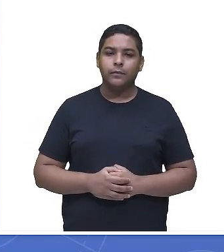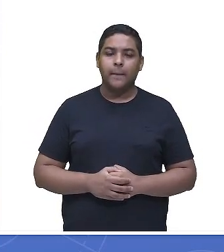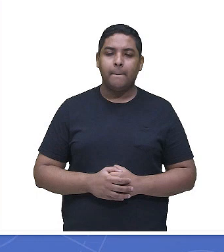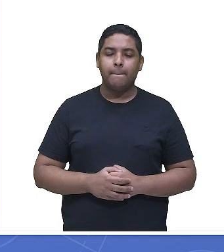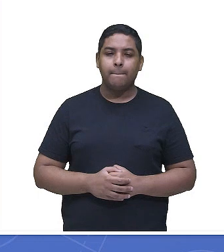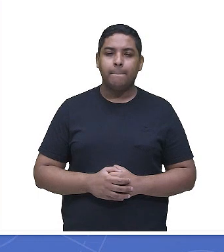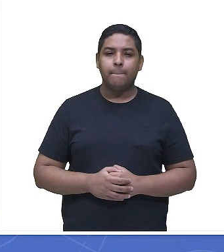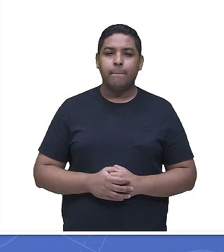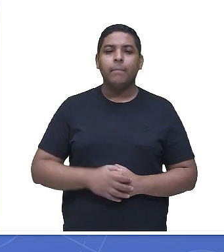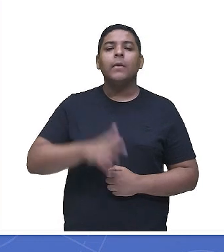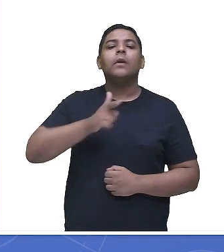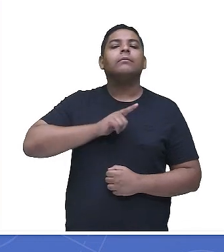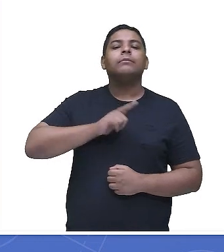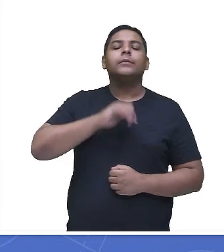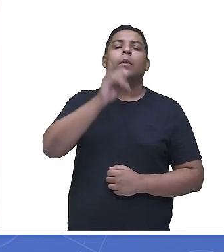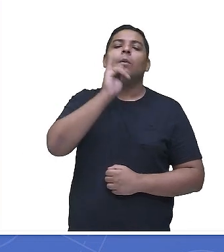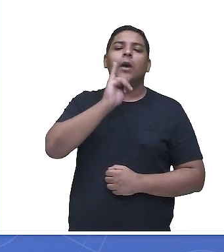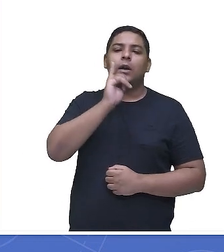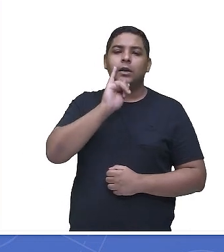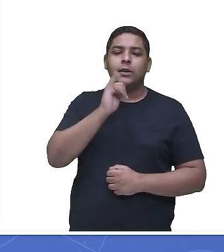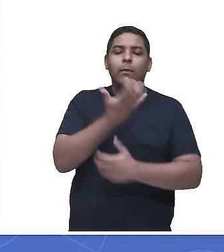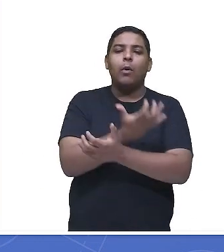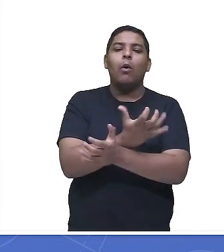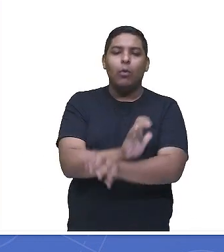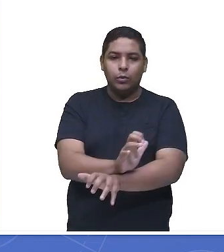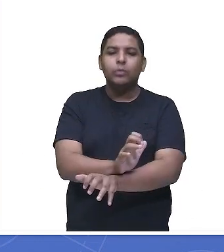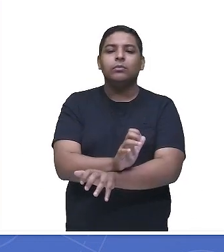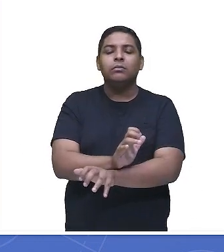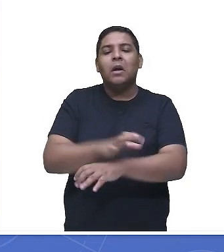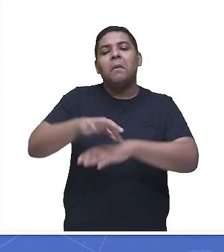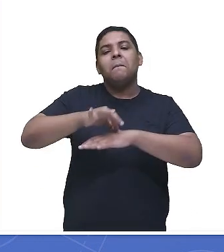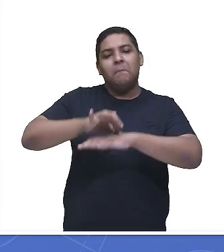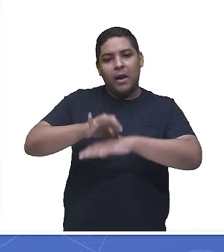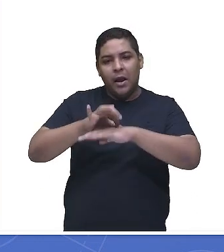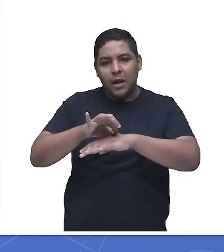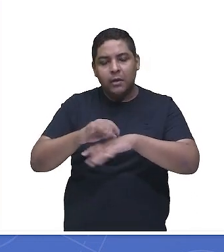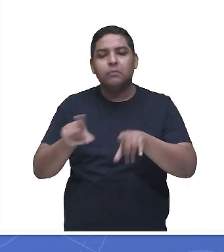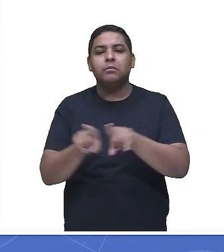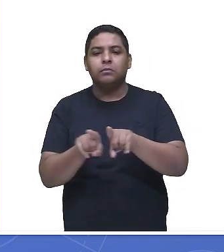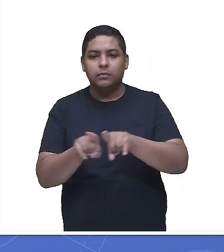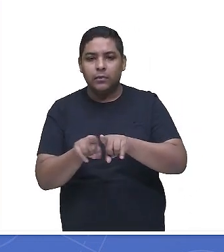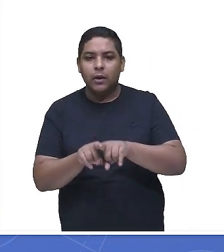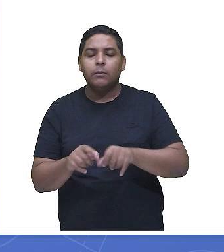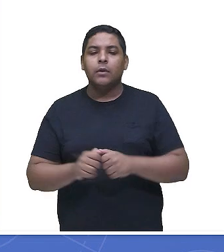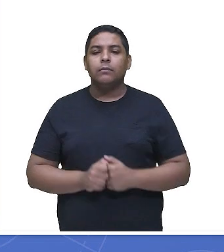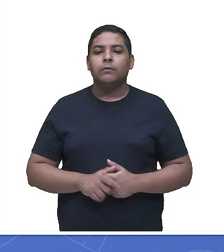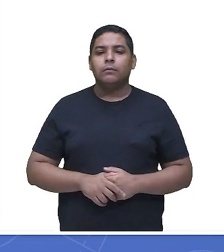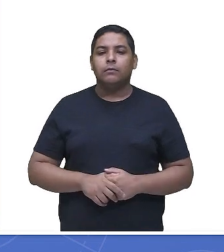Aqui a gente tem um exemplo, o osso, a pele também é um exemplo de tecido. Reunião de...